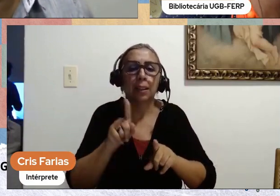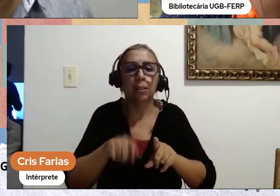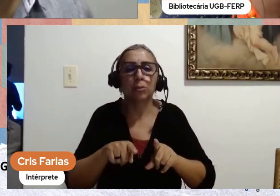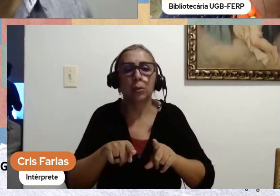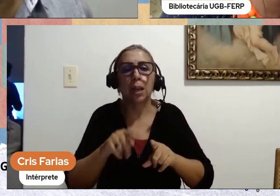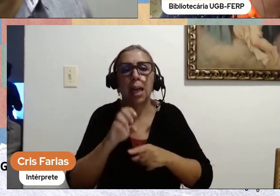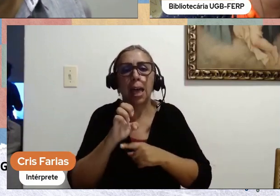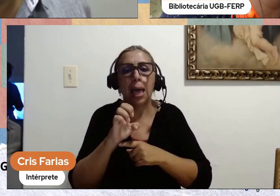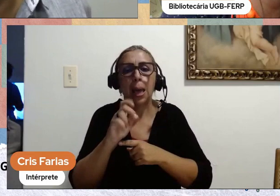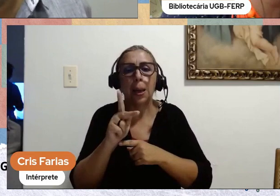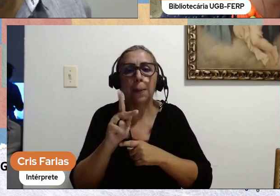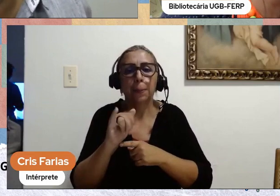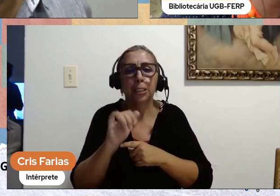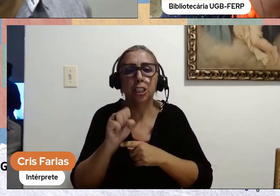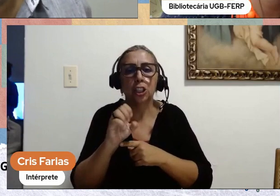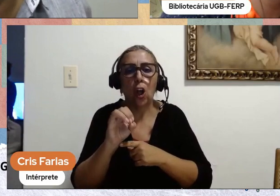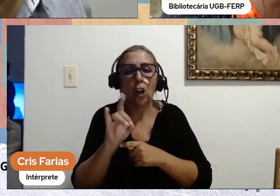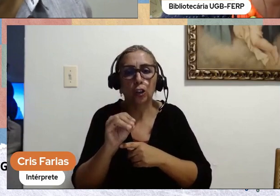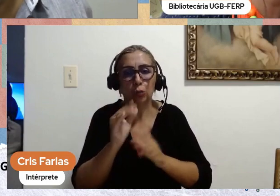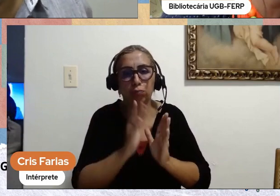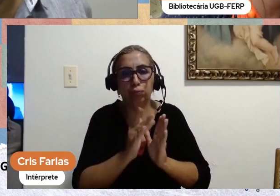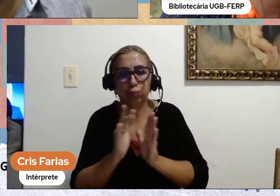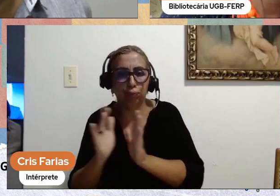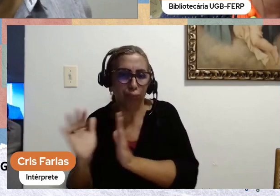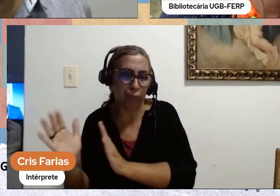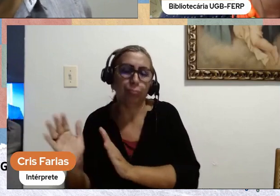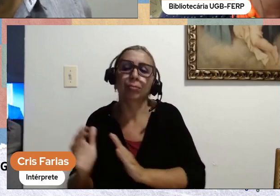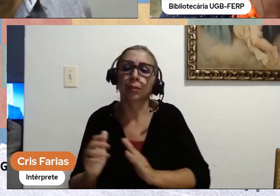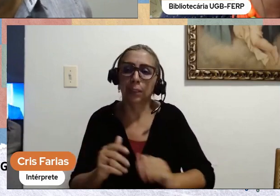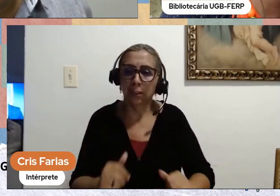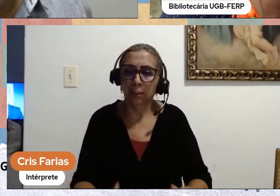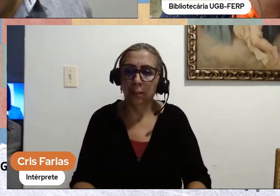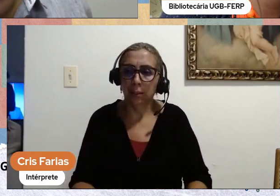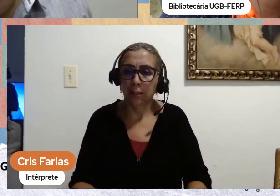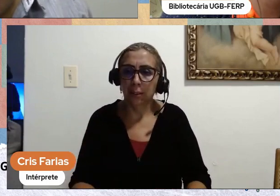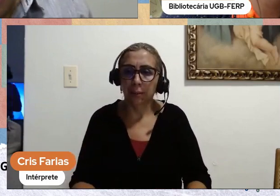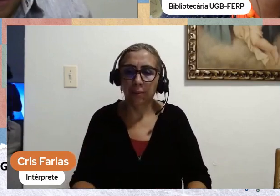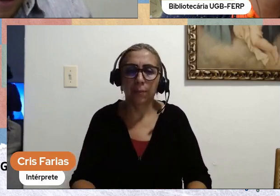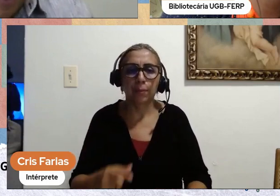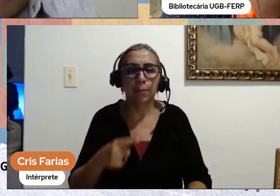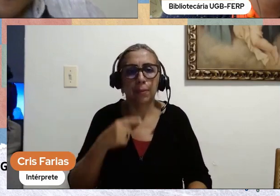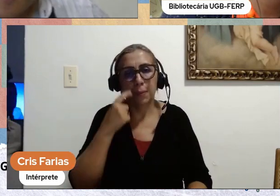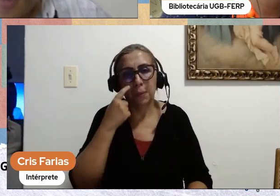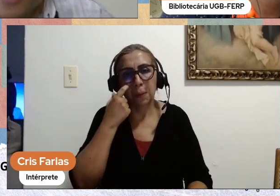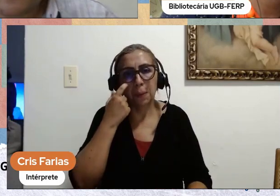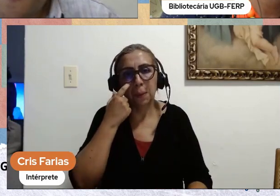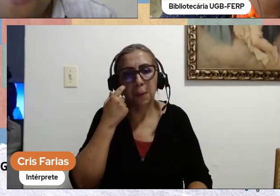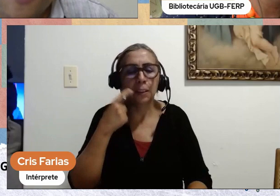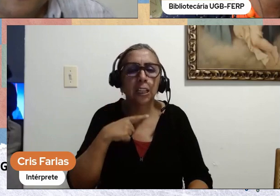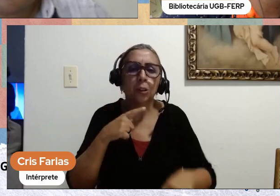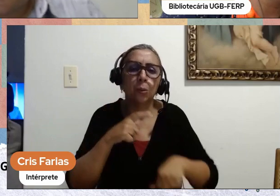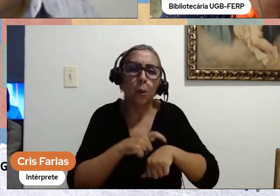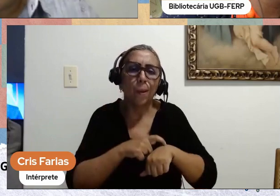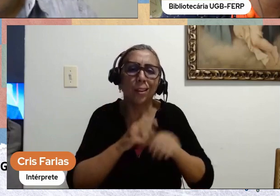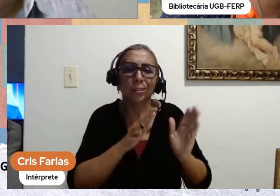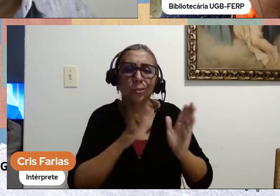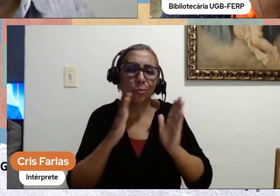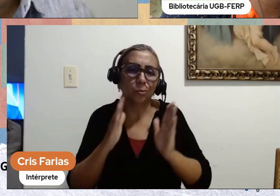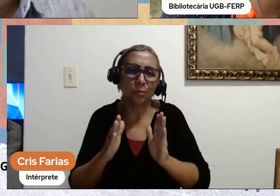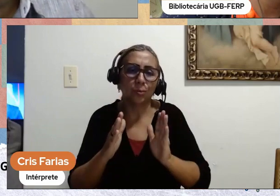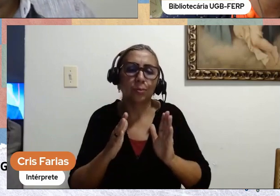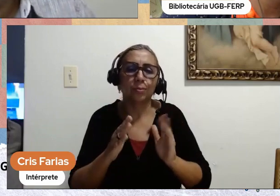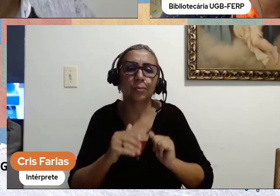episódios, né? Que do ótimo. Podcast. Sim, sim. Porque a gente, aí, nós é... Em alguns momentos a gente errou aqui na